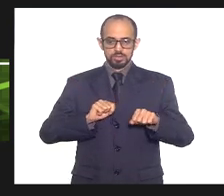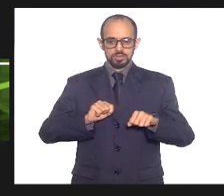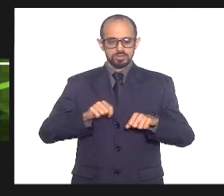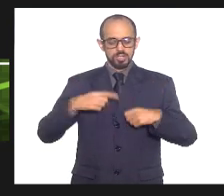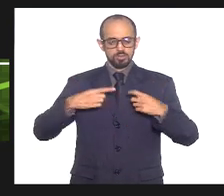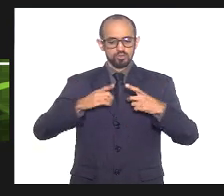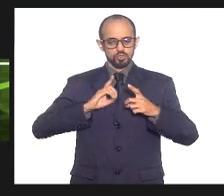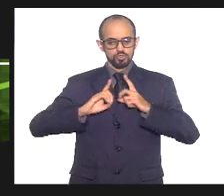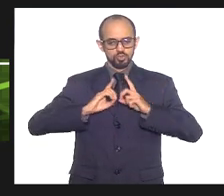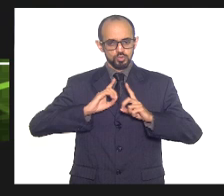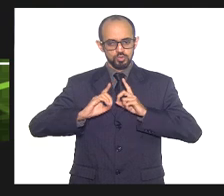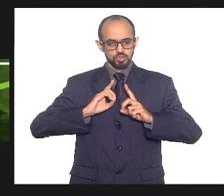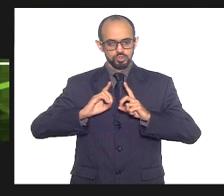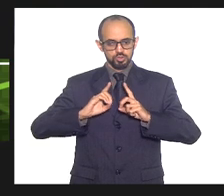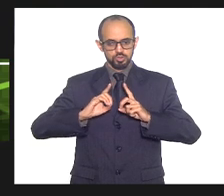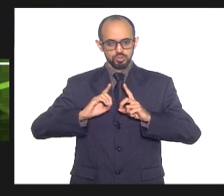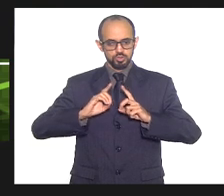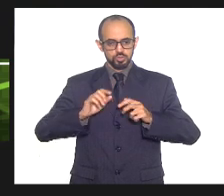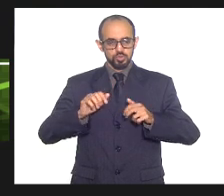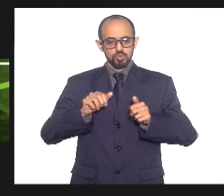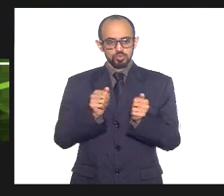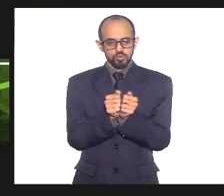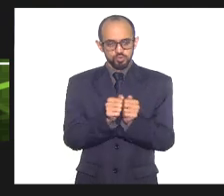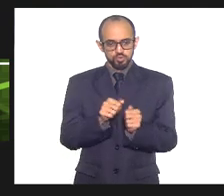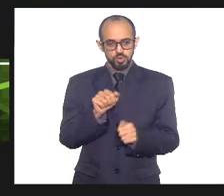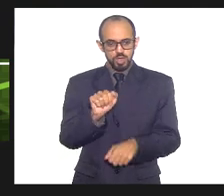discussão com a ANP.